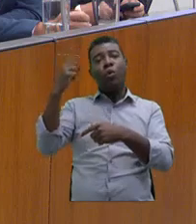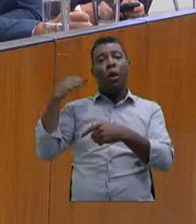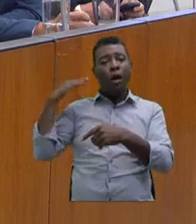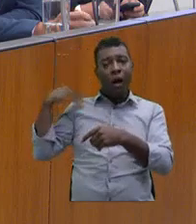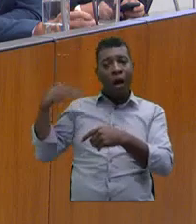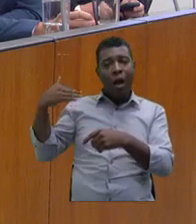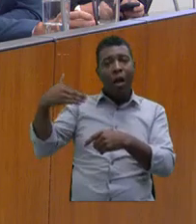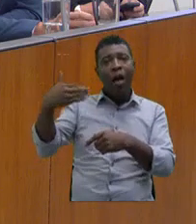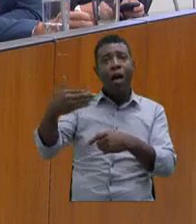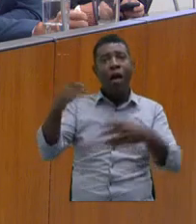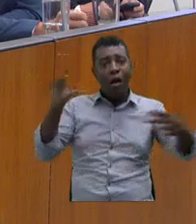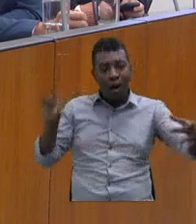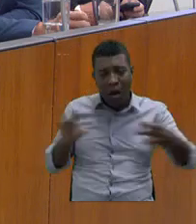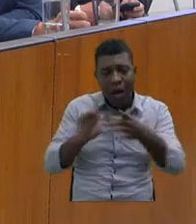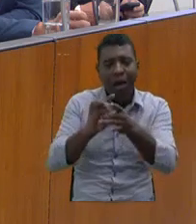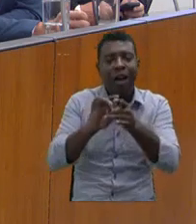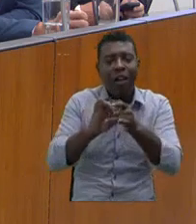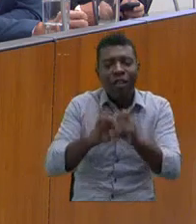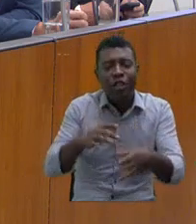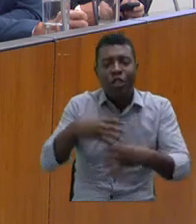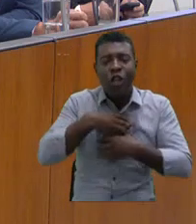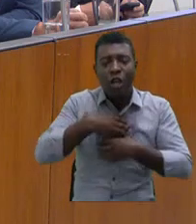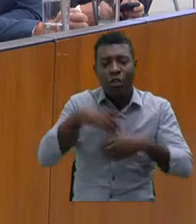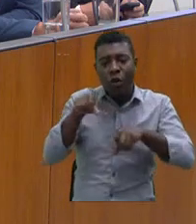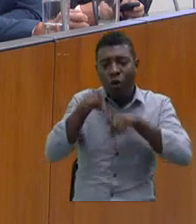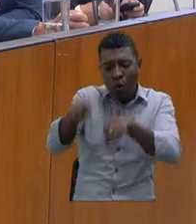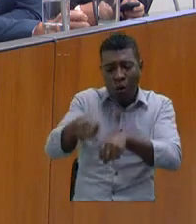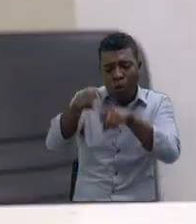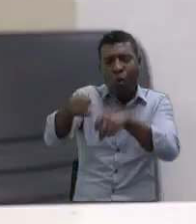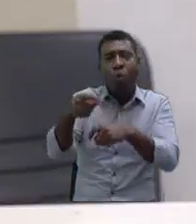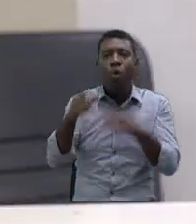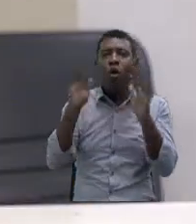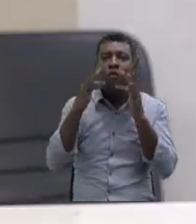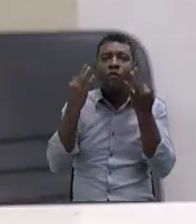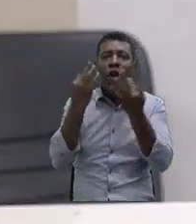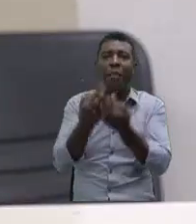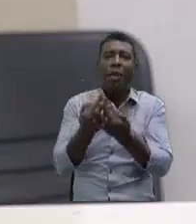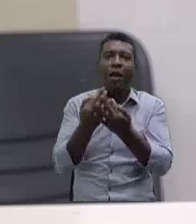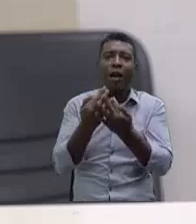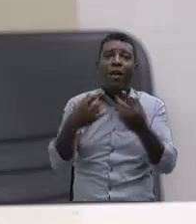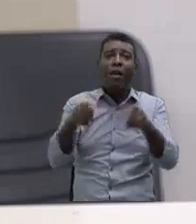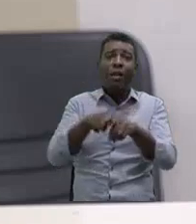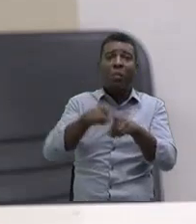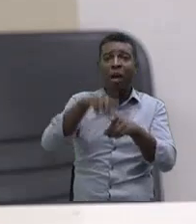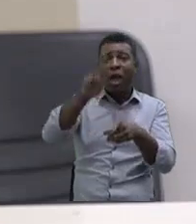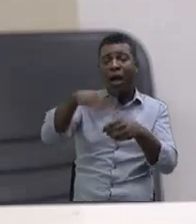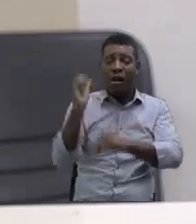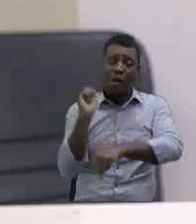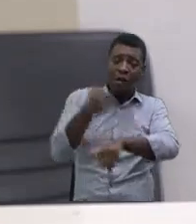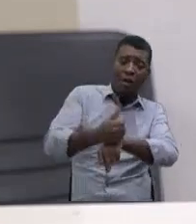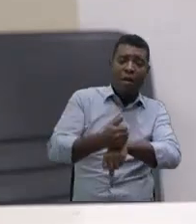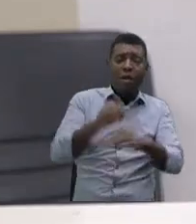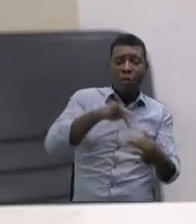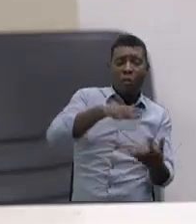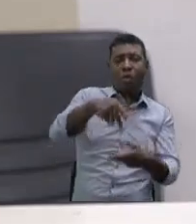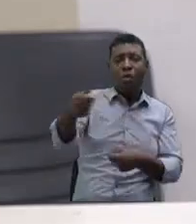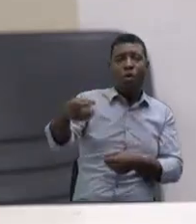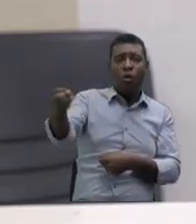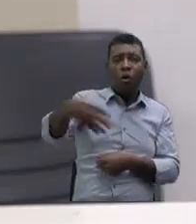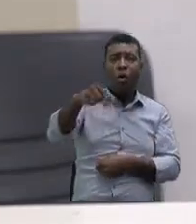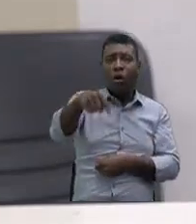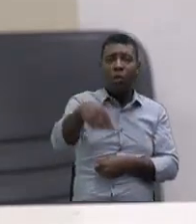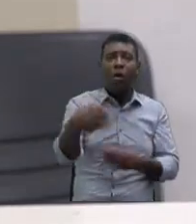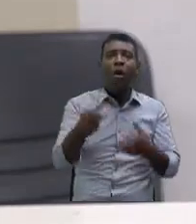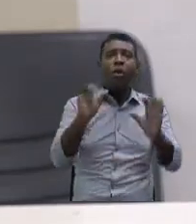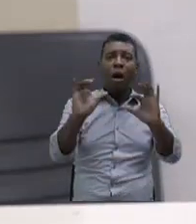determinado momento, a própria forma da agricultura familiar, que também eu acho que é uma grande alternativa no mundo contemporâneo